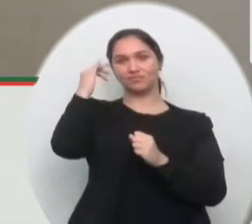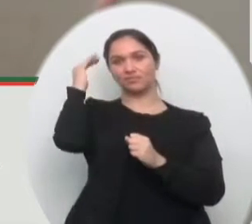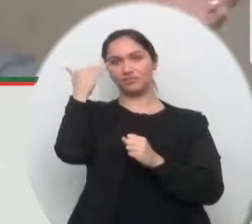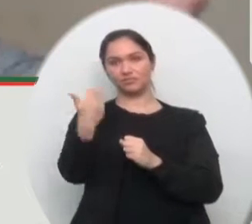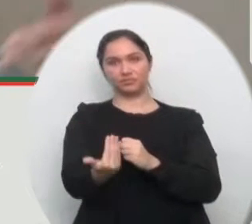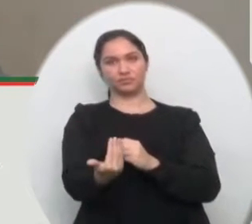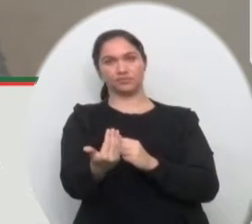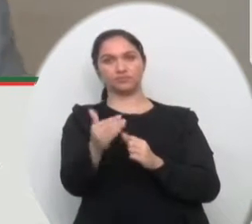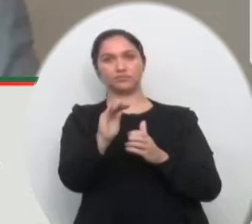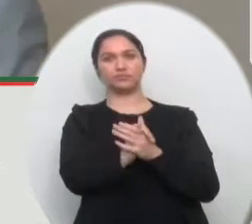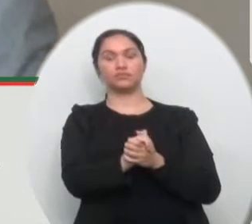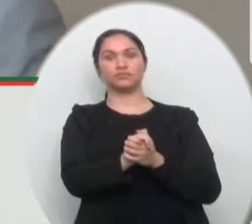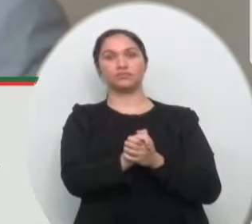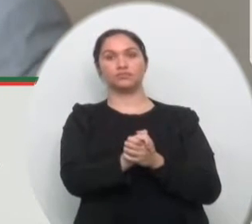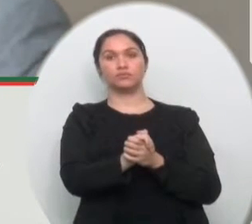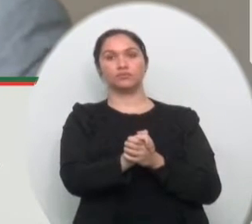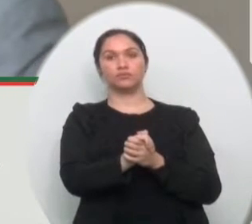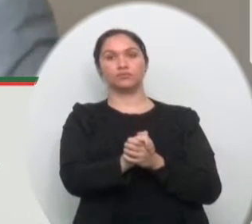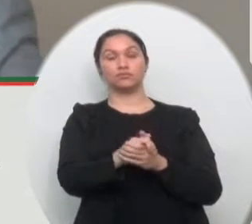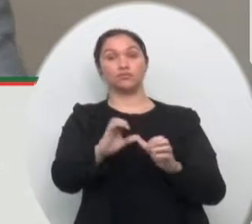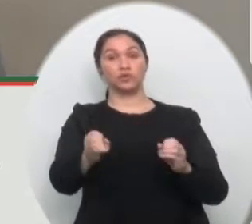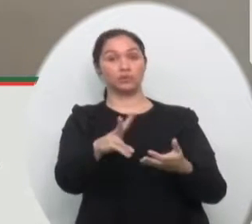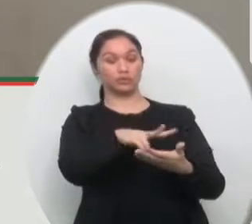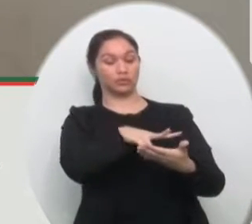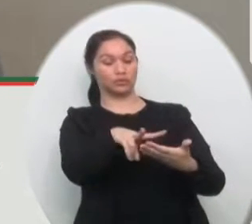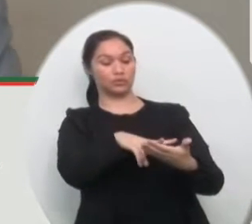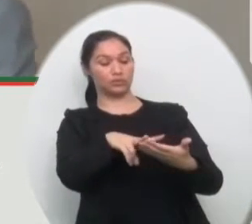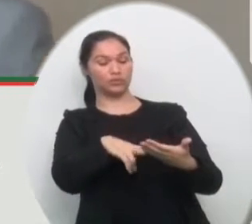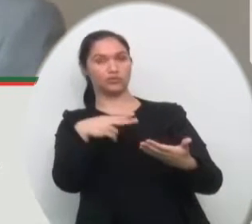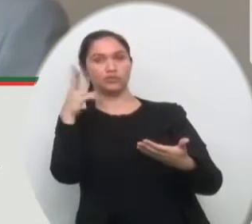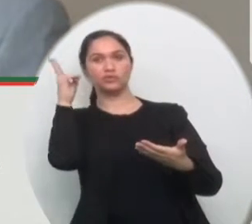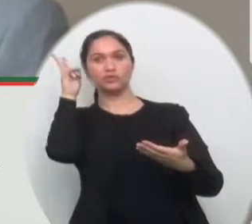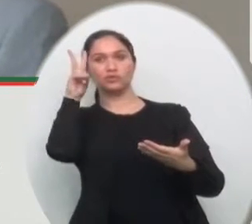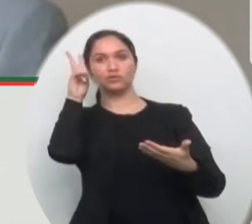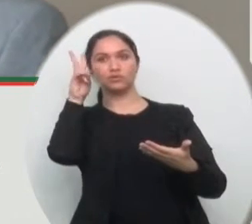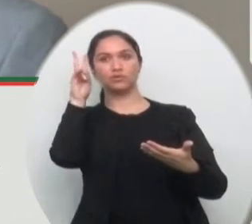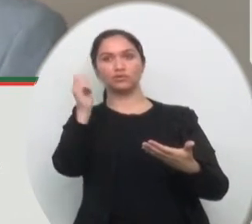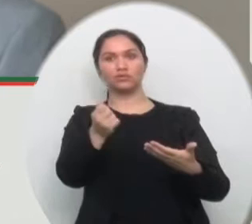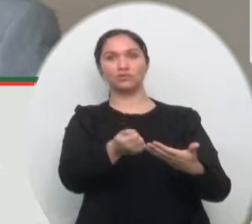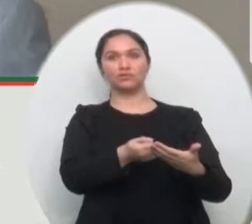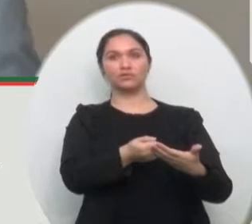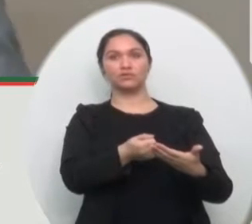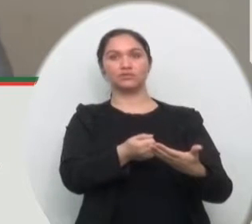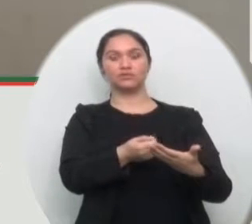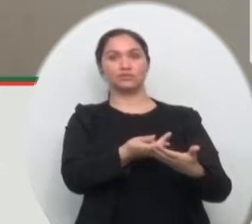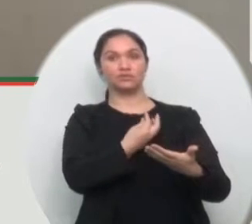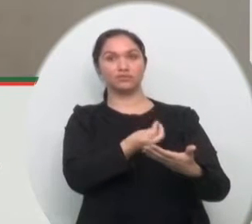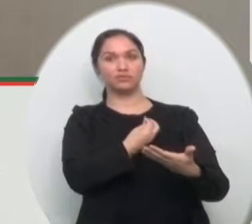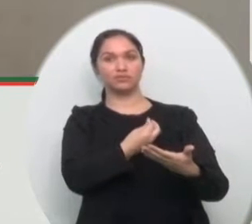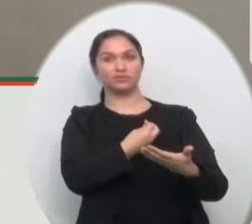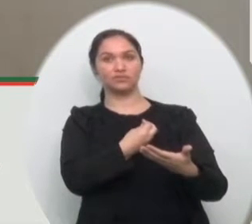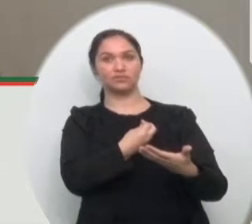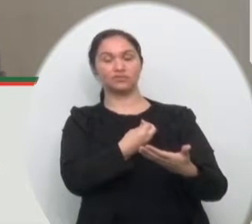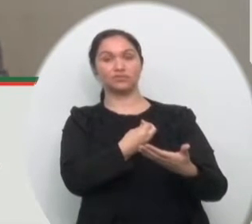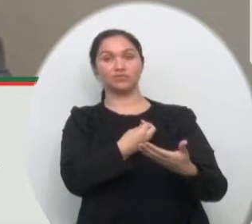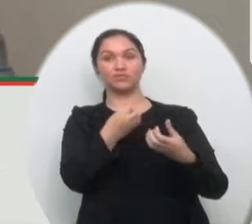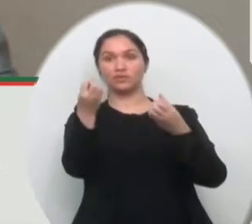Eu estava dando uma olhada no currículo, olha assim, então o currículo por si só justifica a